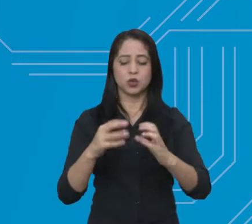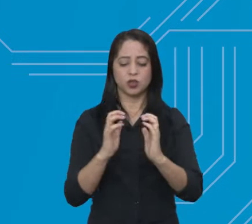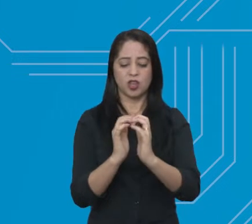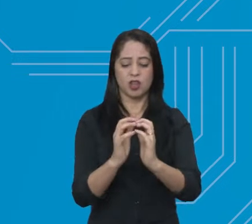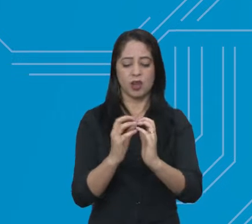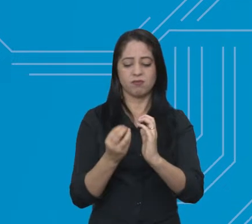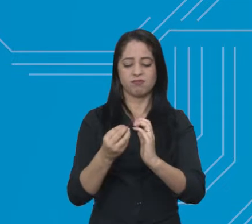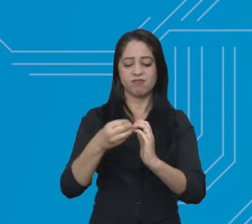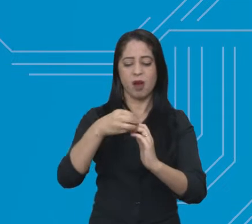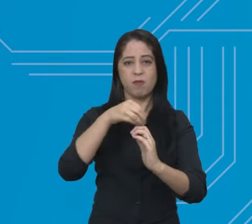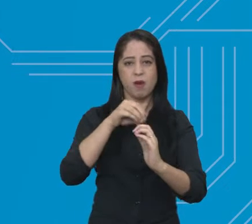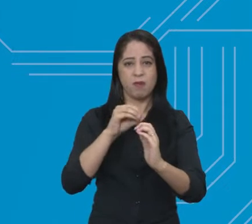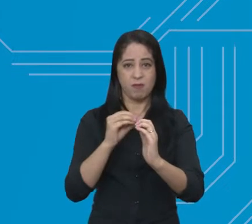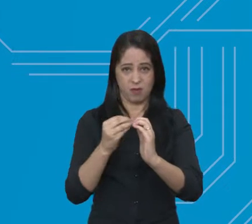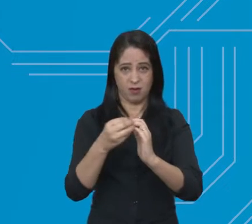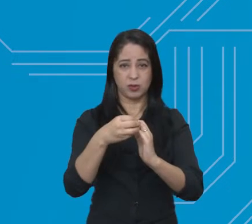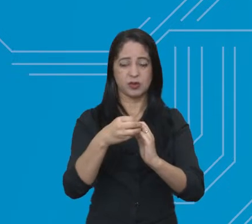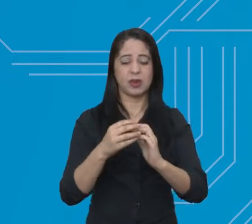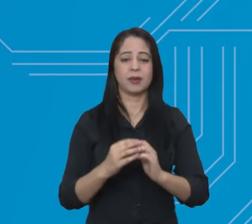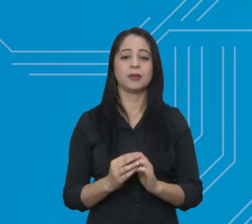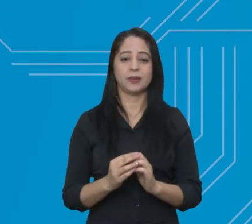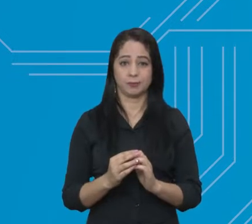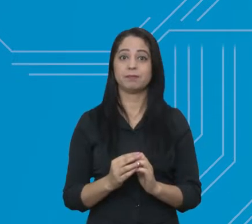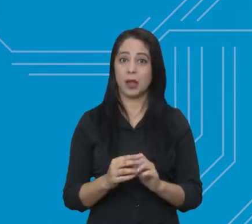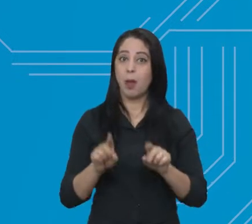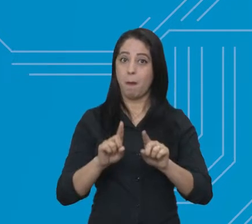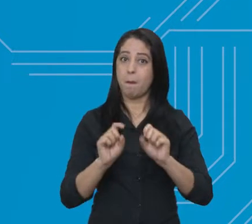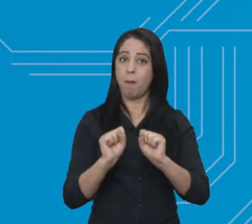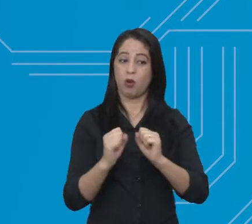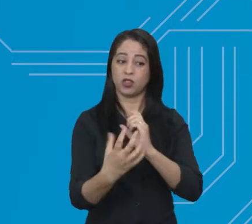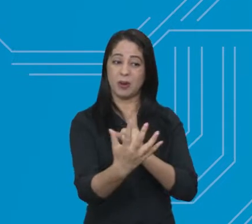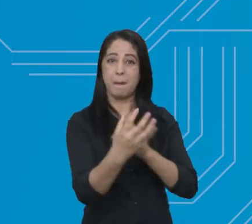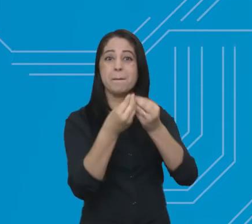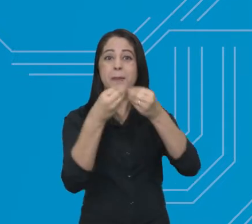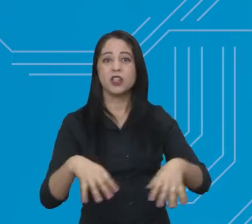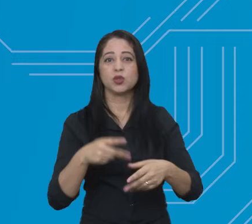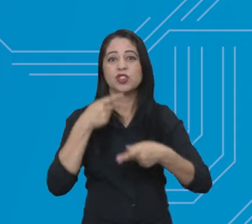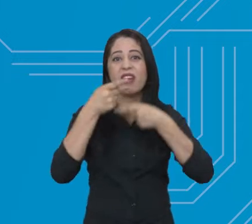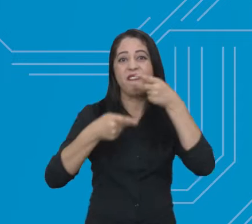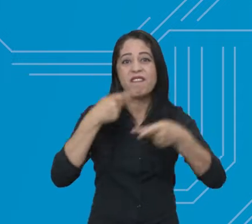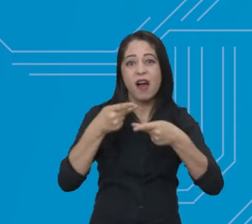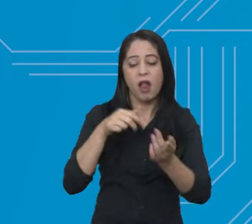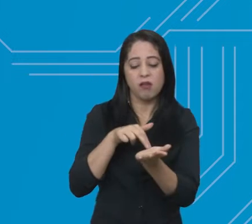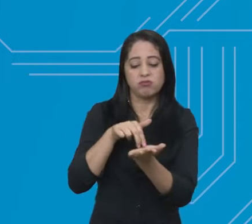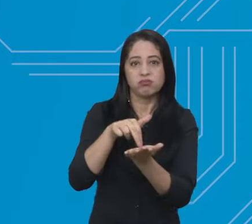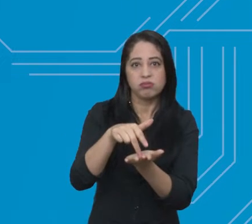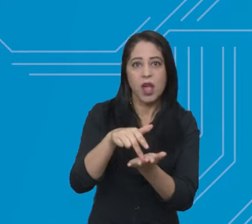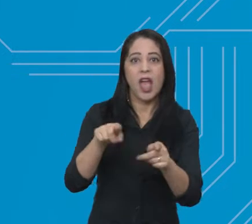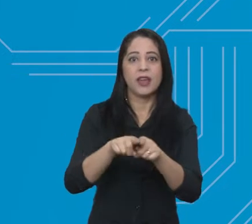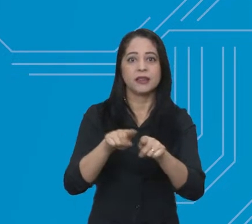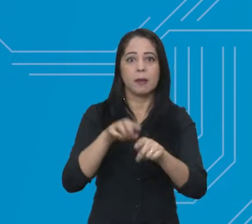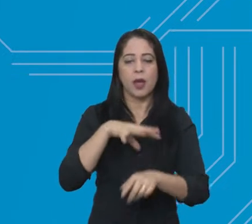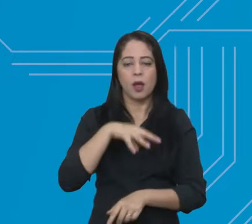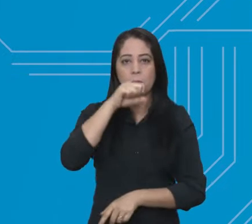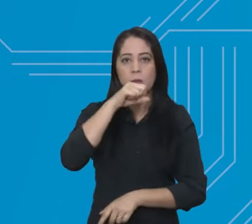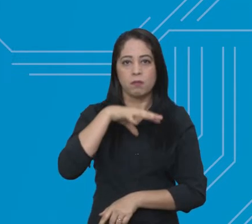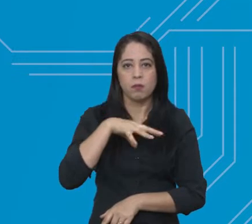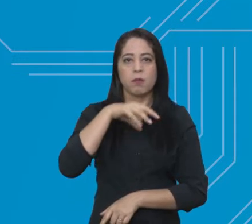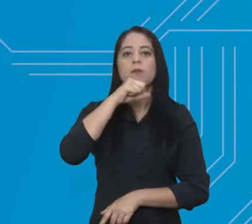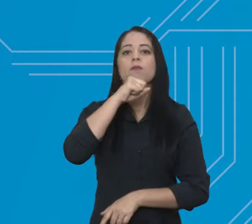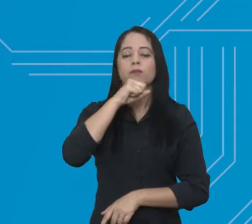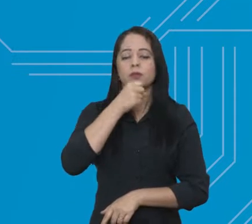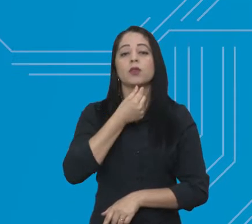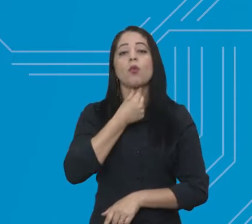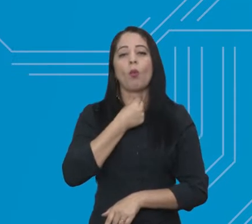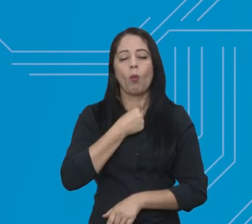causa destruição progressiva das células nervosas do cérebro, podendo afetar fala, o andar, o engolir e até